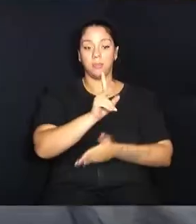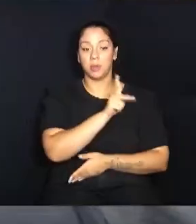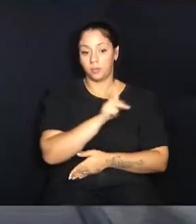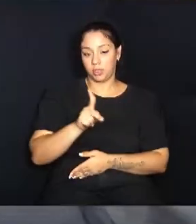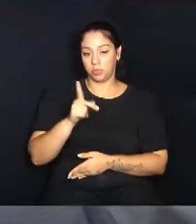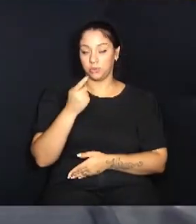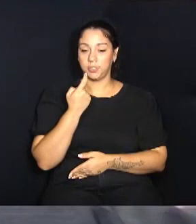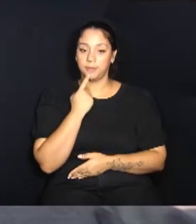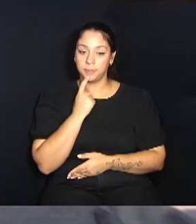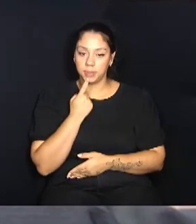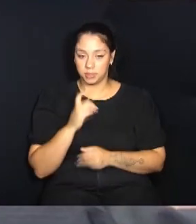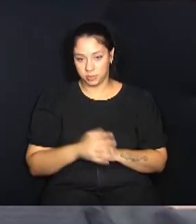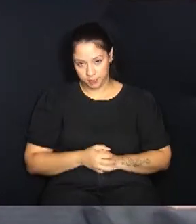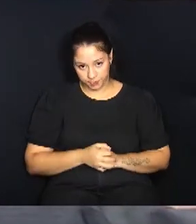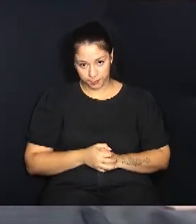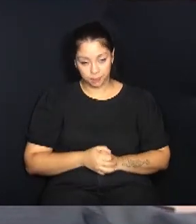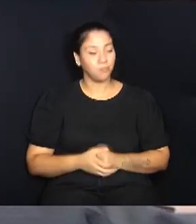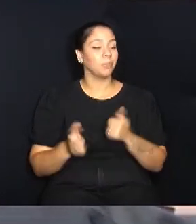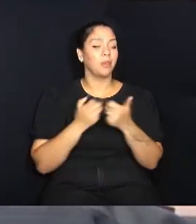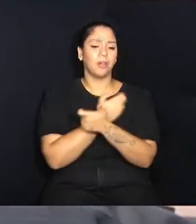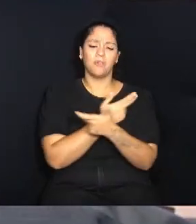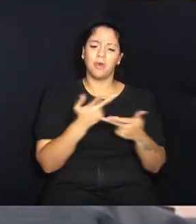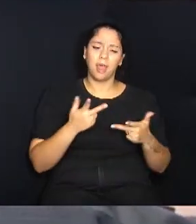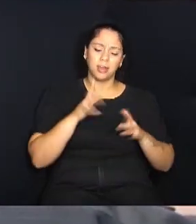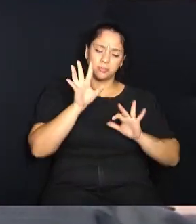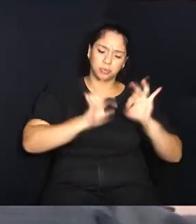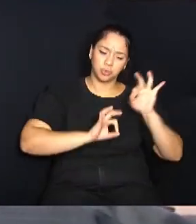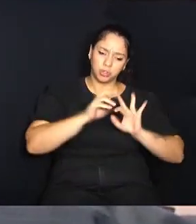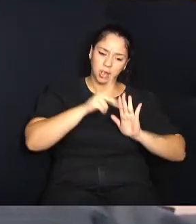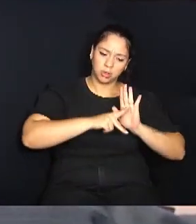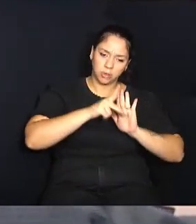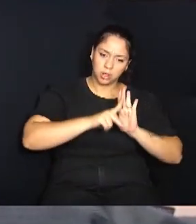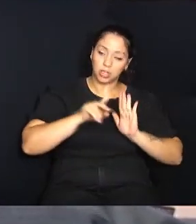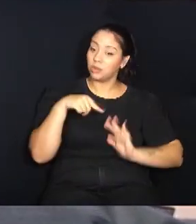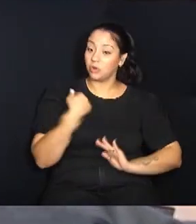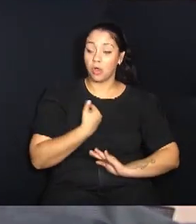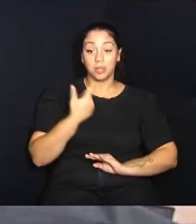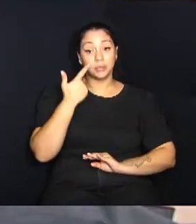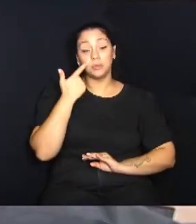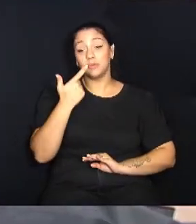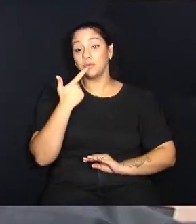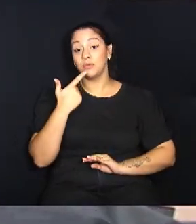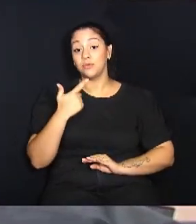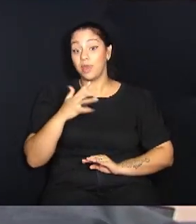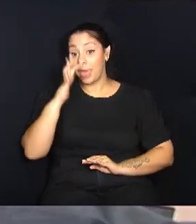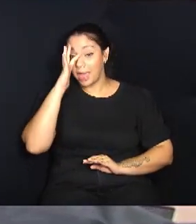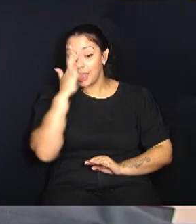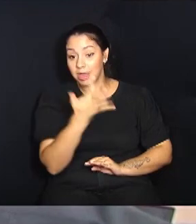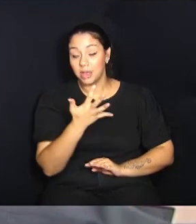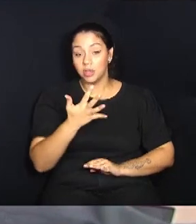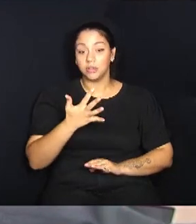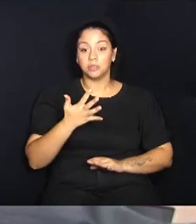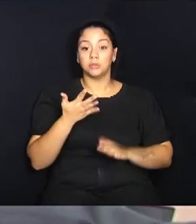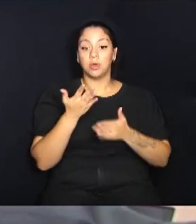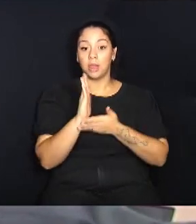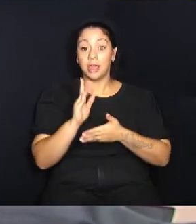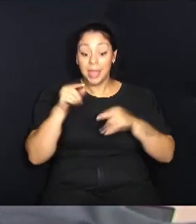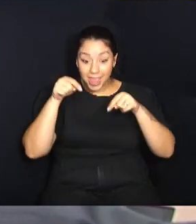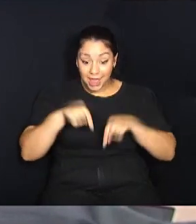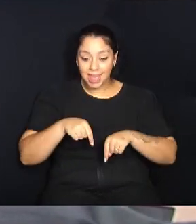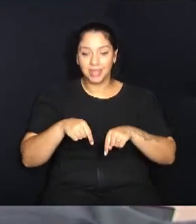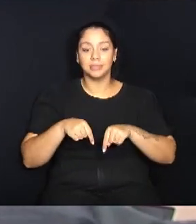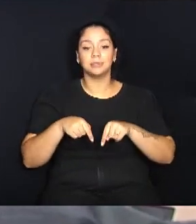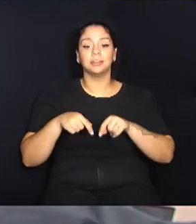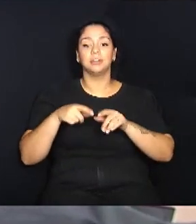Campinas. Muitos projetos são feitos, né? E a gente não vê a eficácia e a praticidade dos projetos. Esse projeto a gente teve o